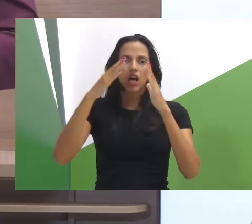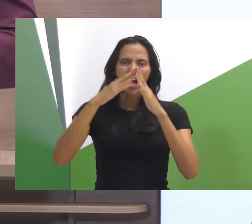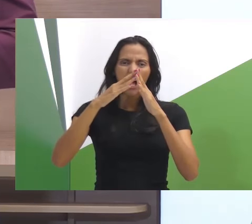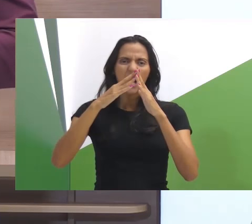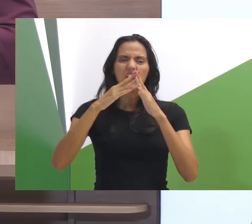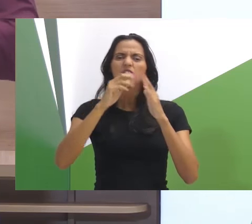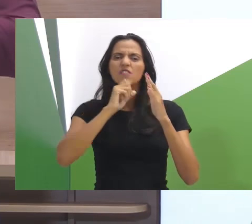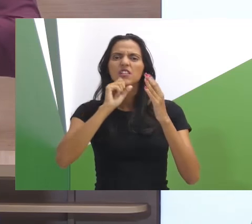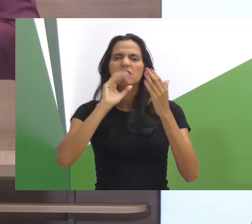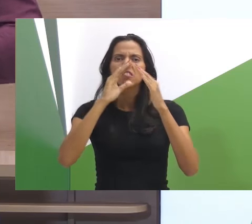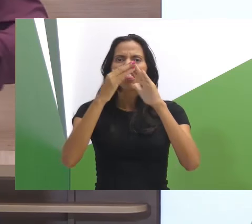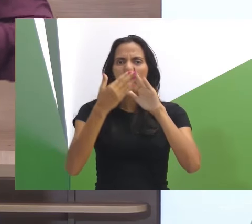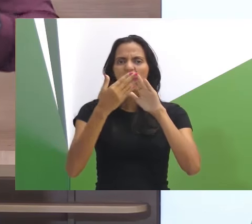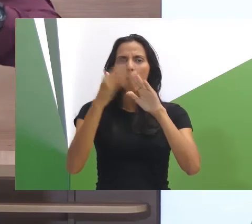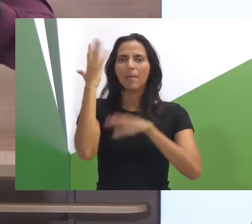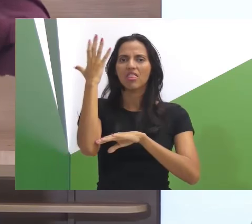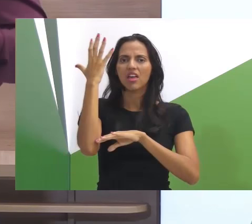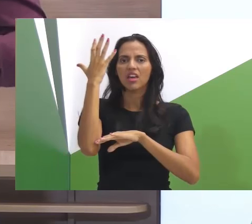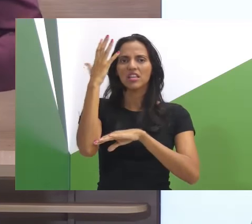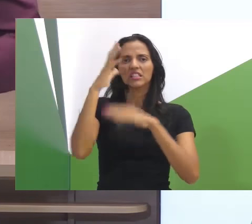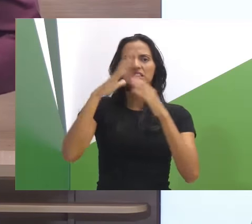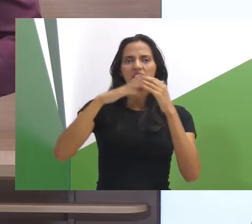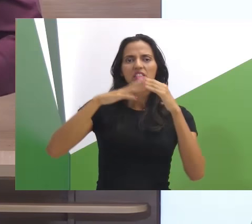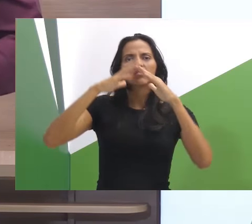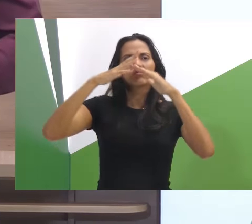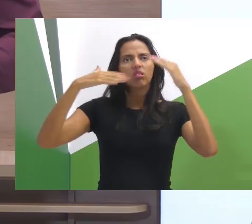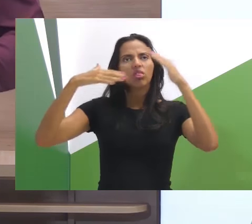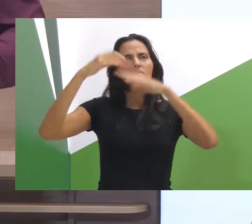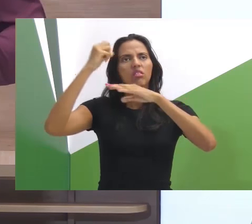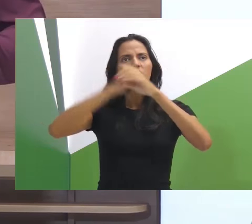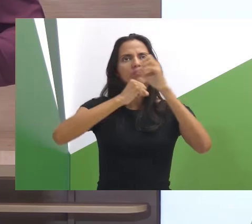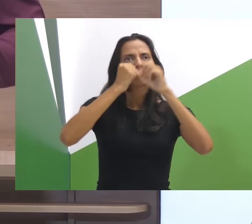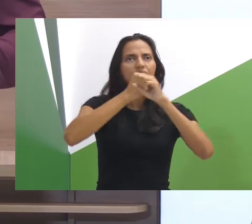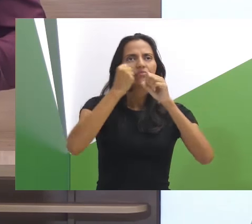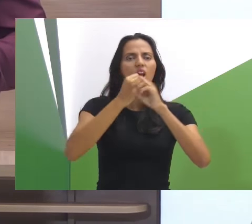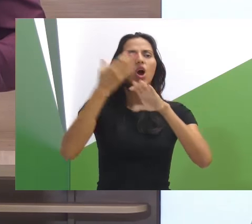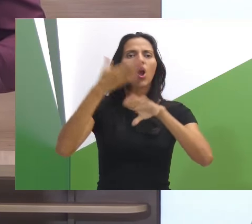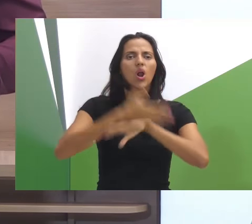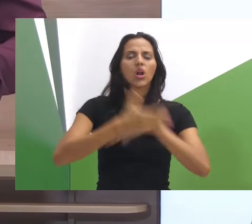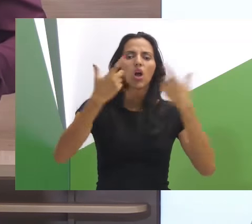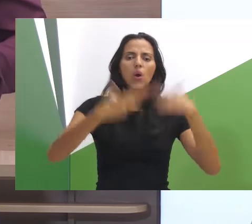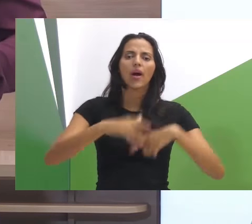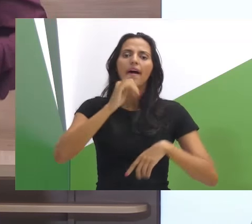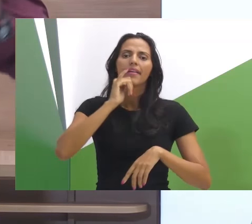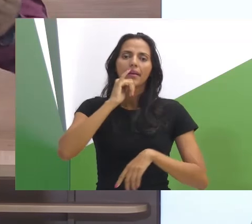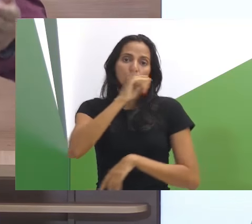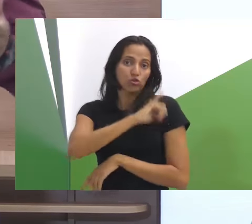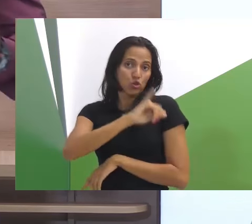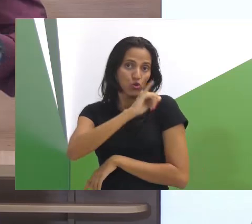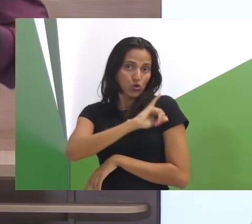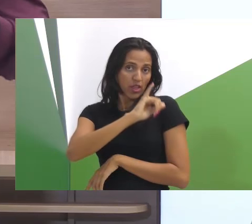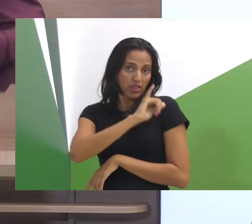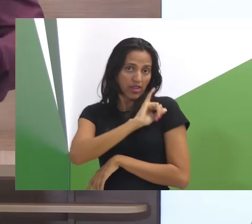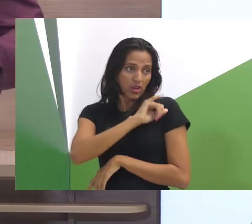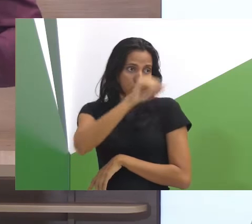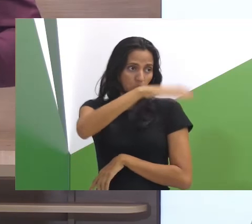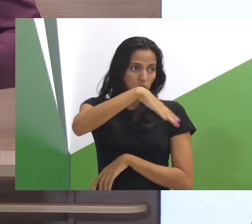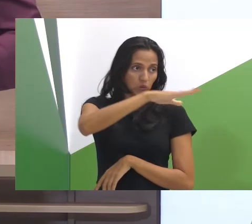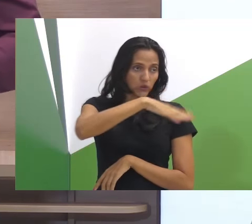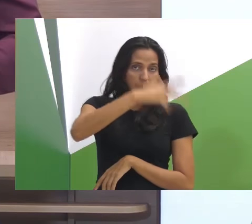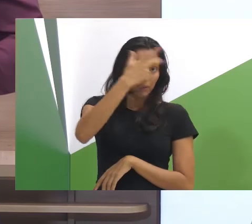de Salvador e passaram a habitar lá. Como a gente sabe, como foi falado, o negro